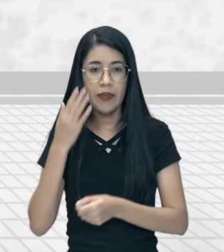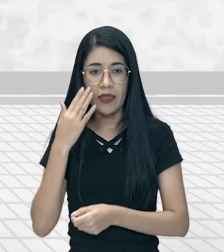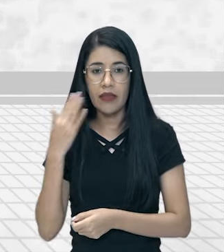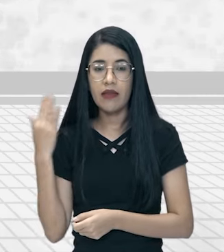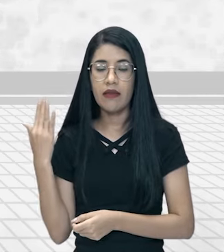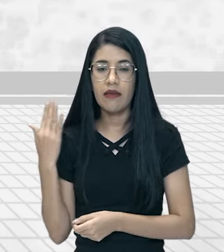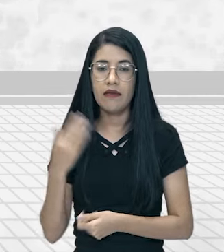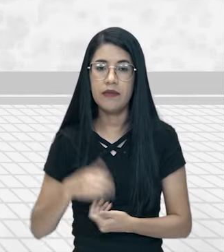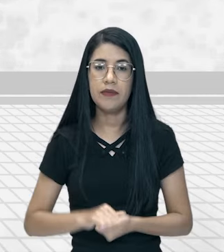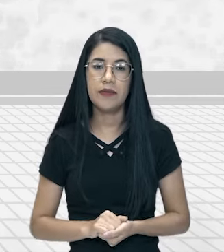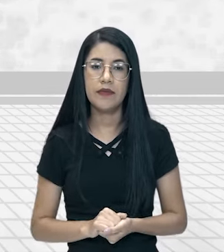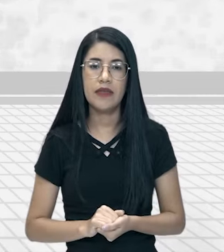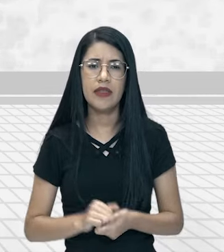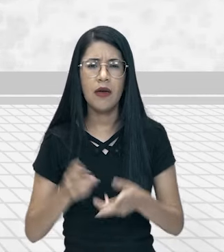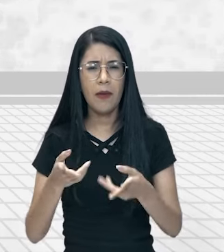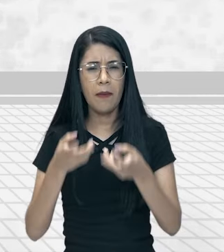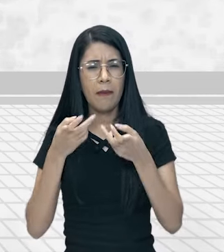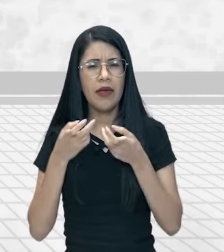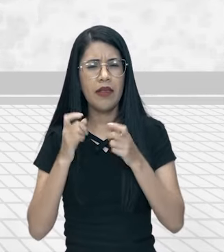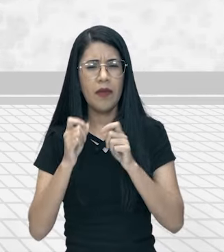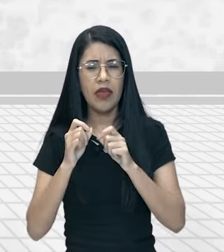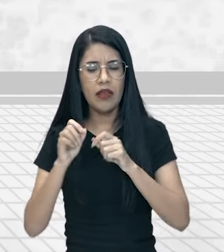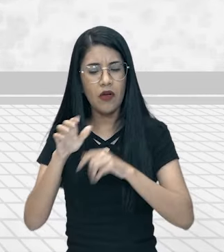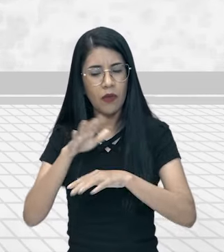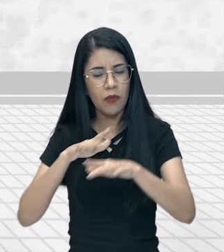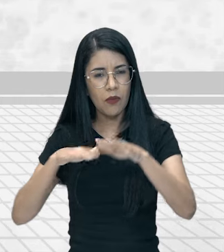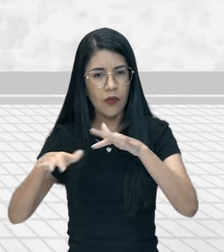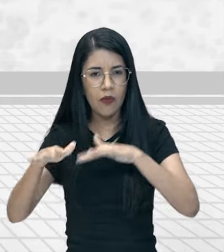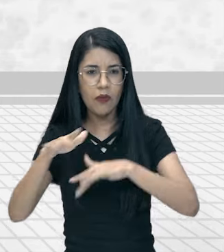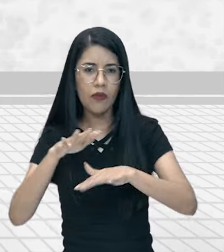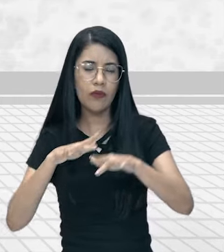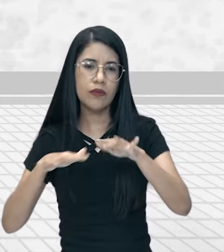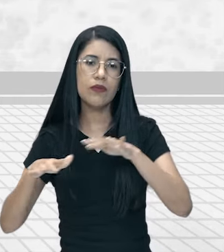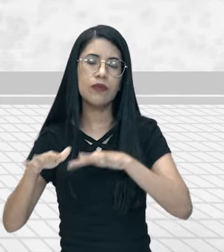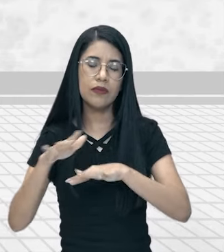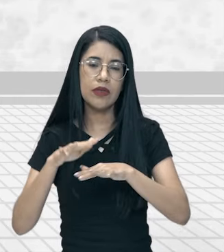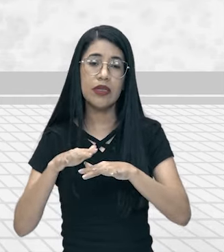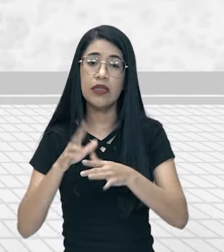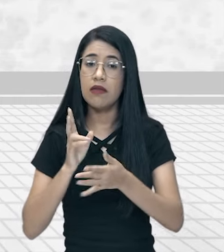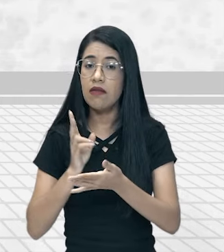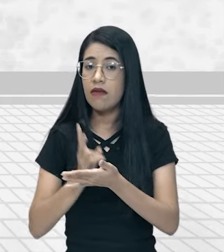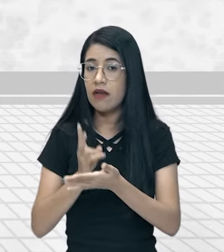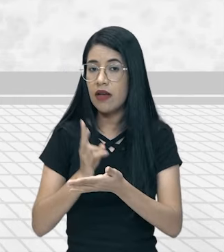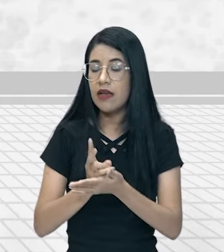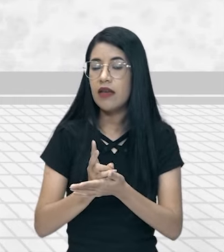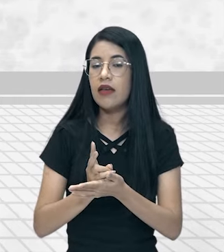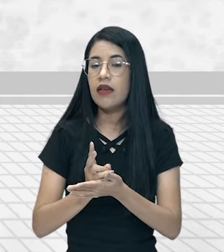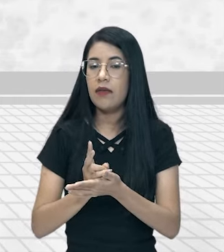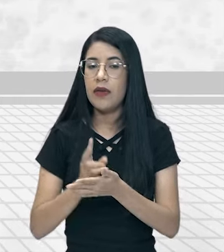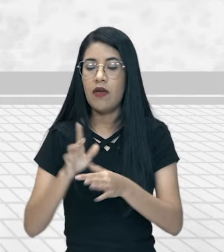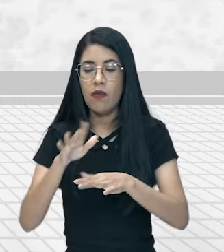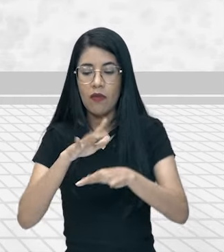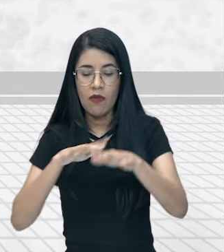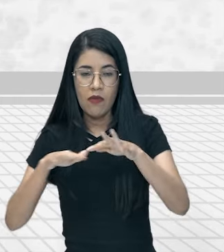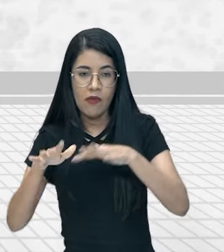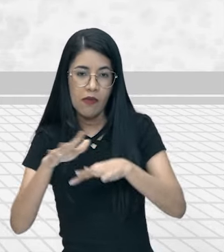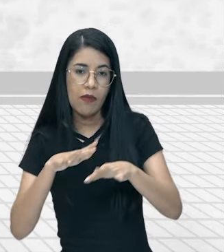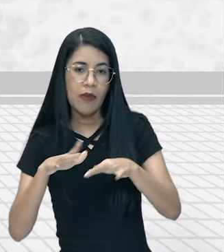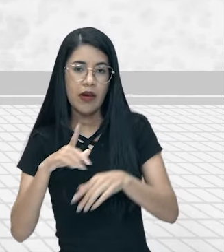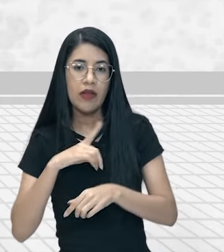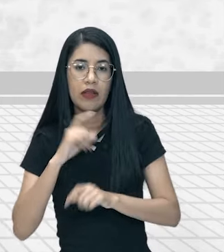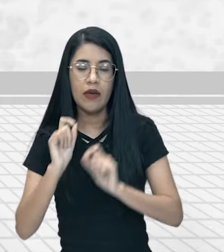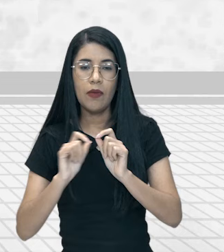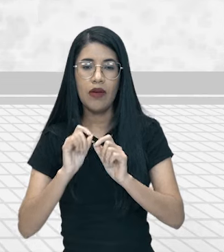aí que há uma perturbação. Toda vez que eu tiver uma perturbação, eu tenho